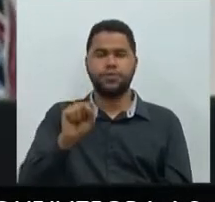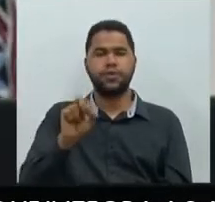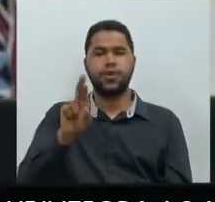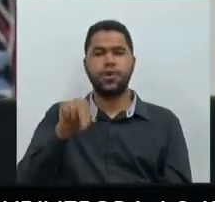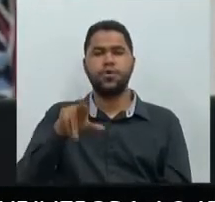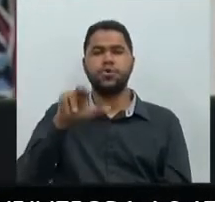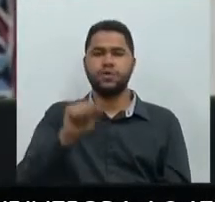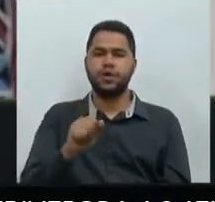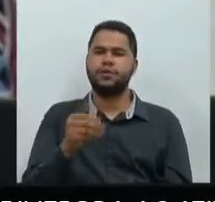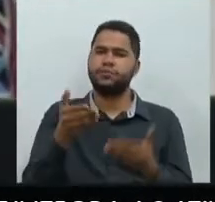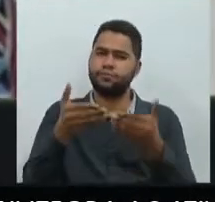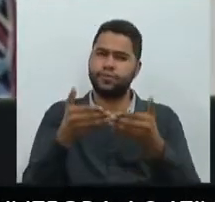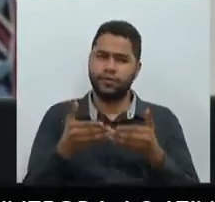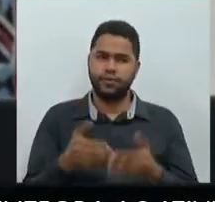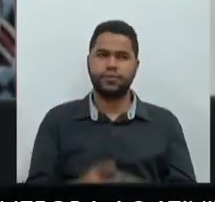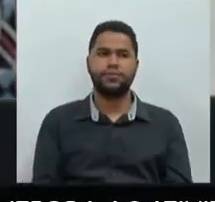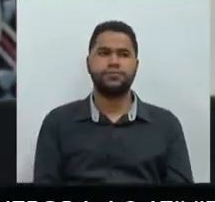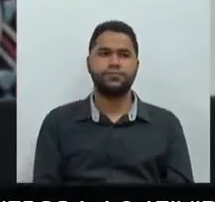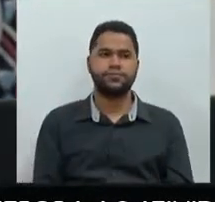favor.